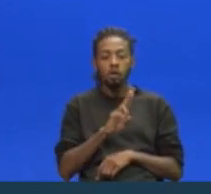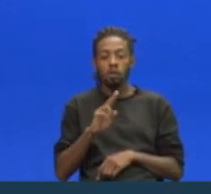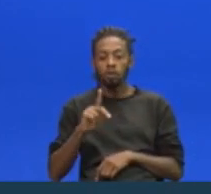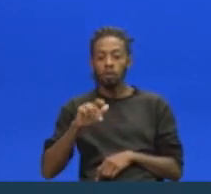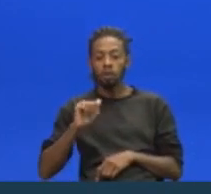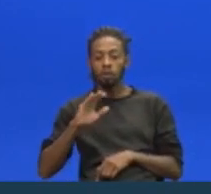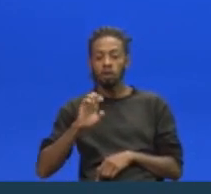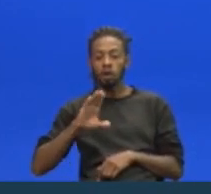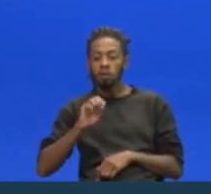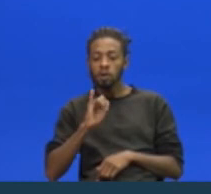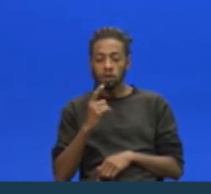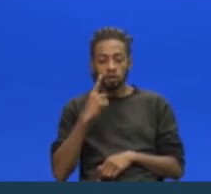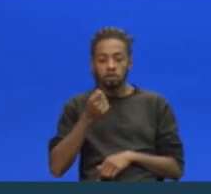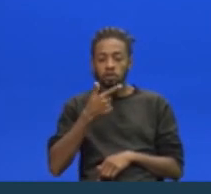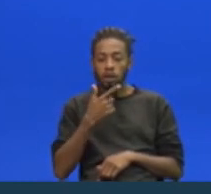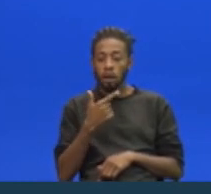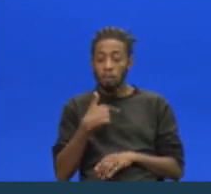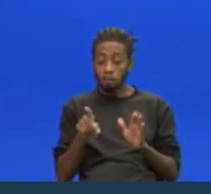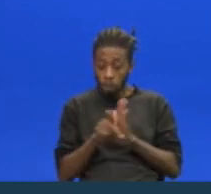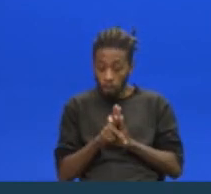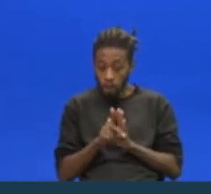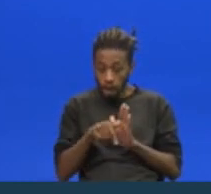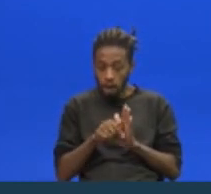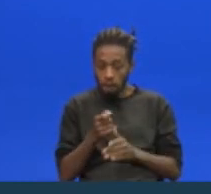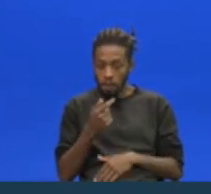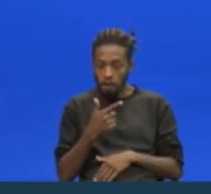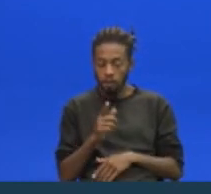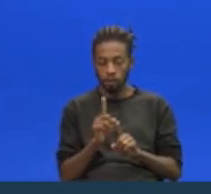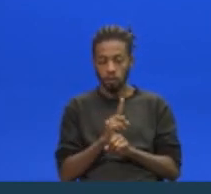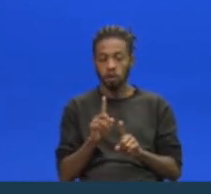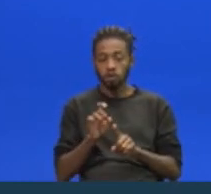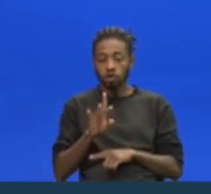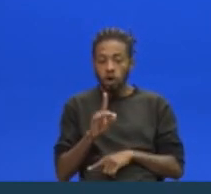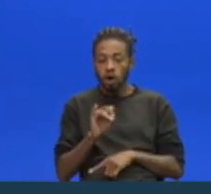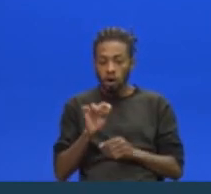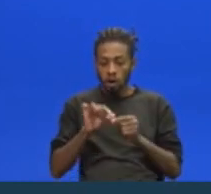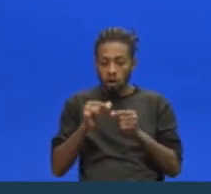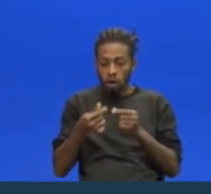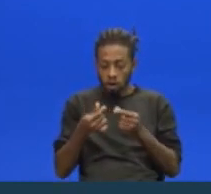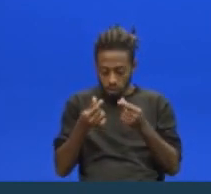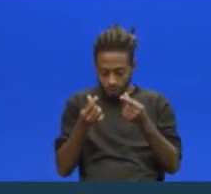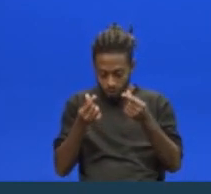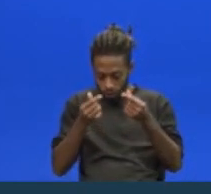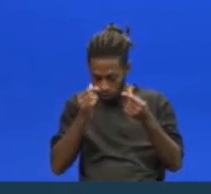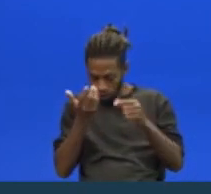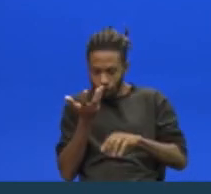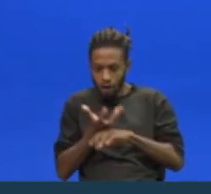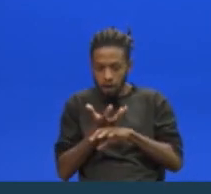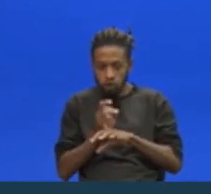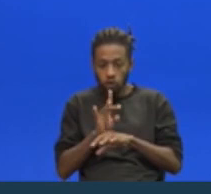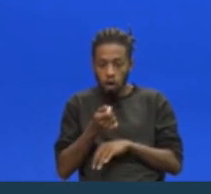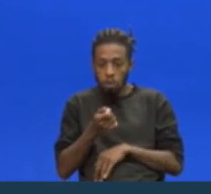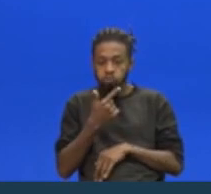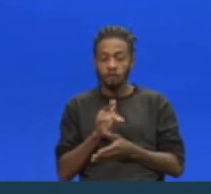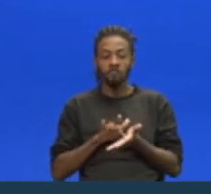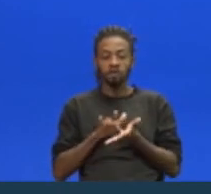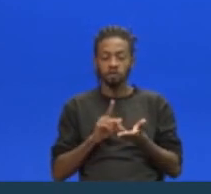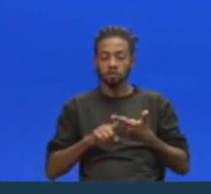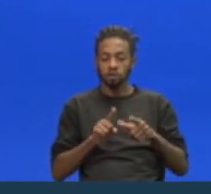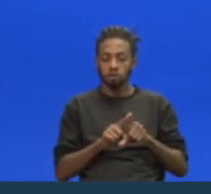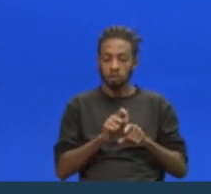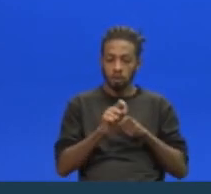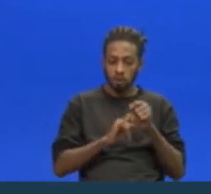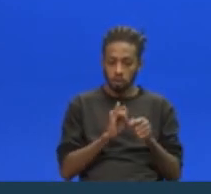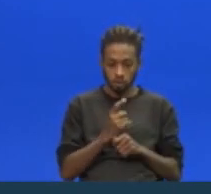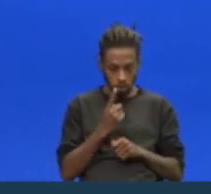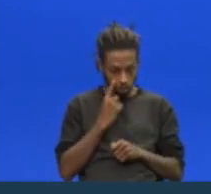por exemplo, um estudo para avaliação de uma vacina experimental pode ser feito a partir de um estudo randomizado, onde uma parte